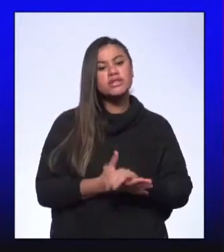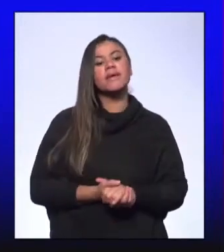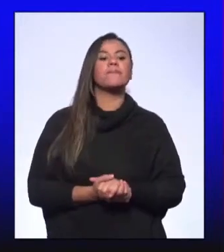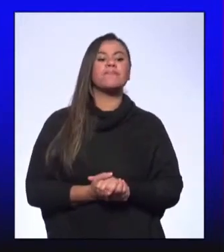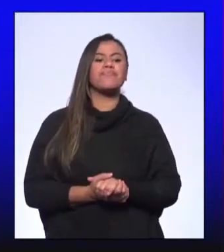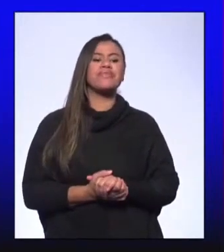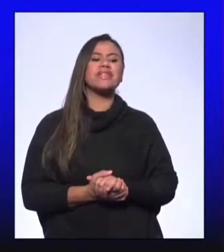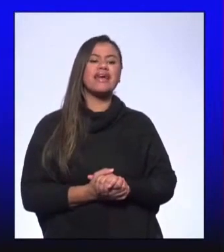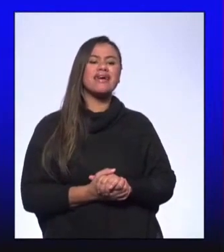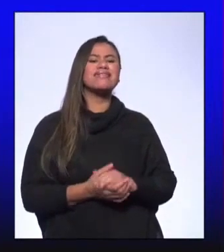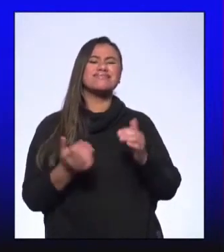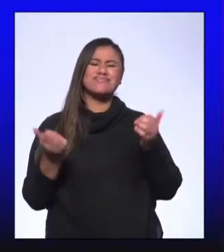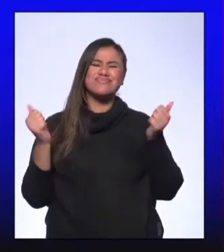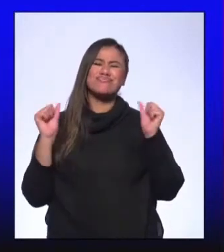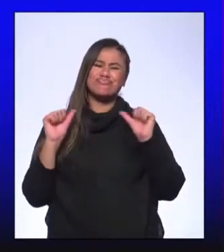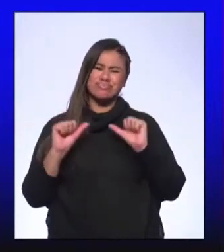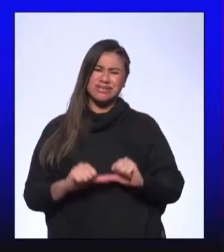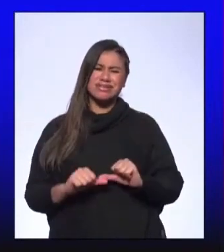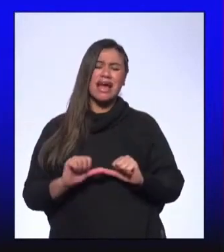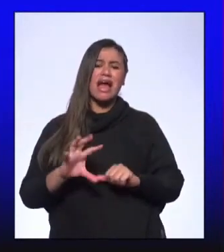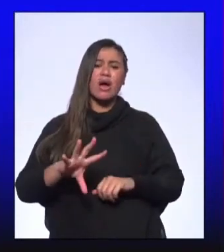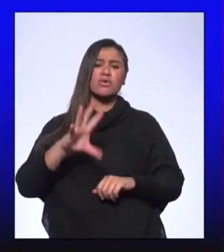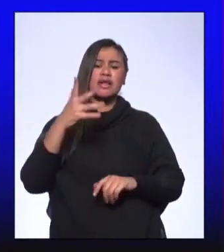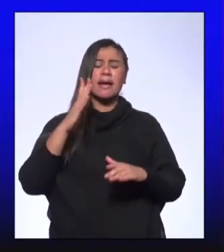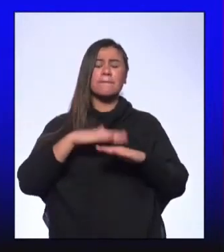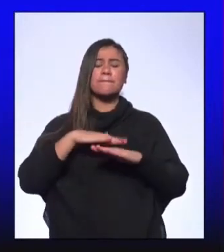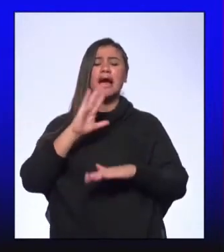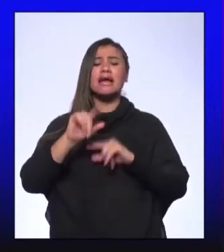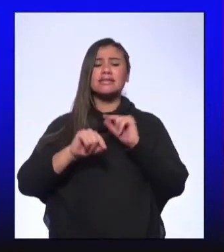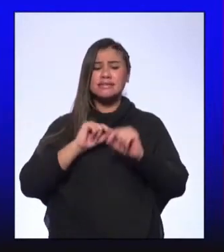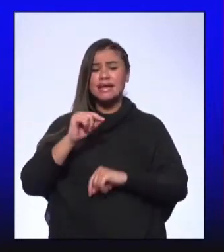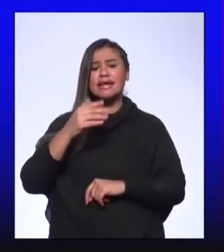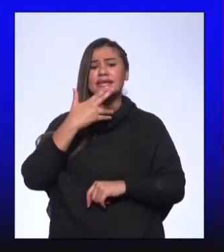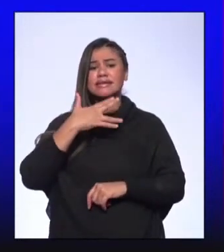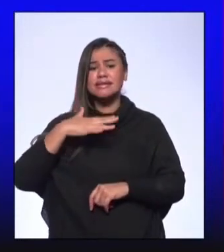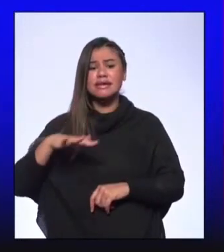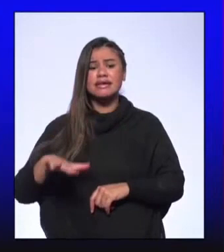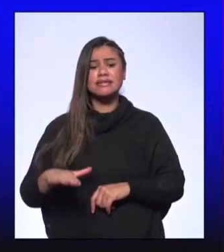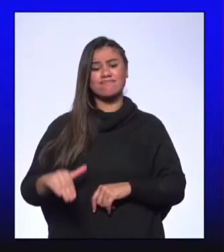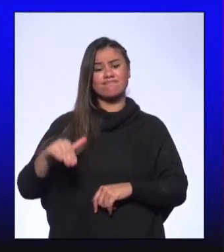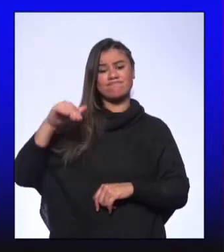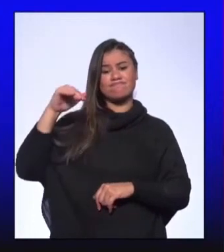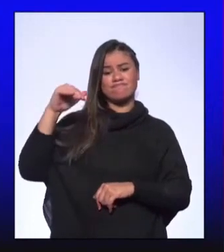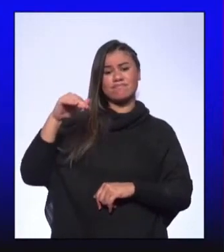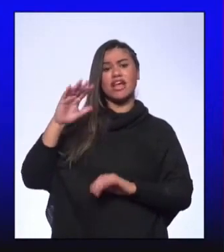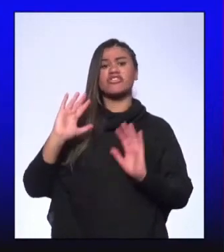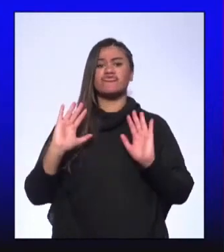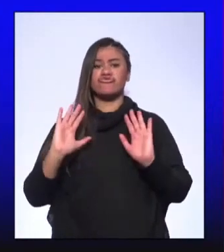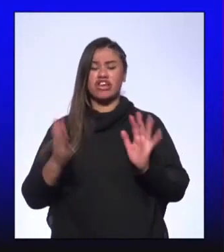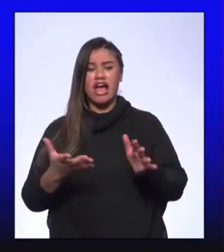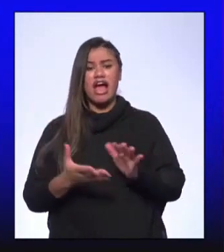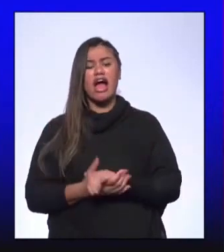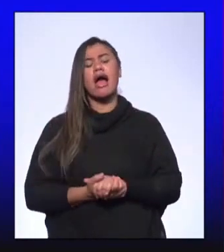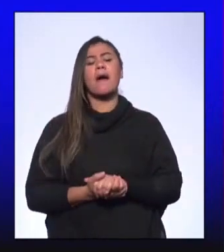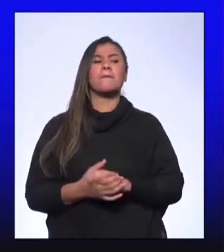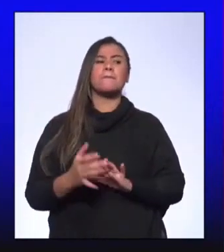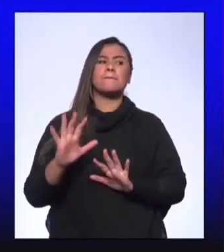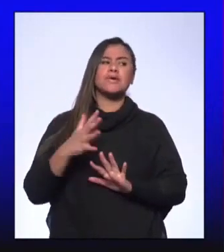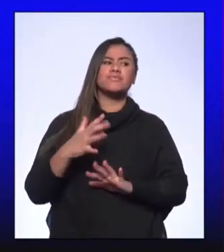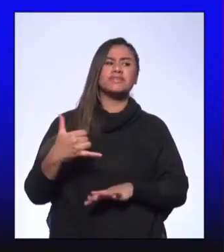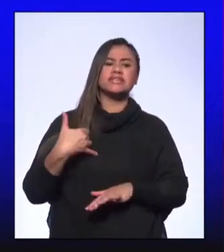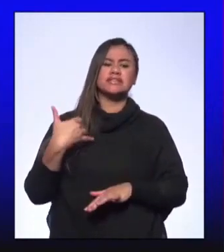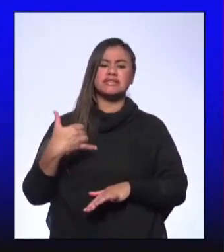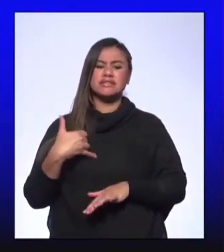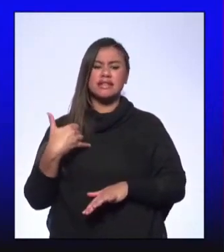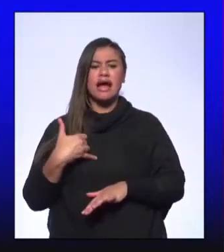acontece em crianças, mas geralmente crianças mais velhas, né? A maioria dos casos tem sido de crianças mais